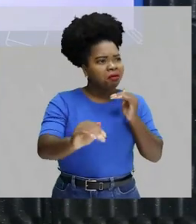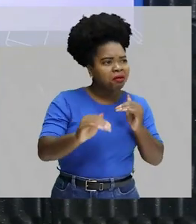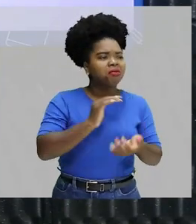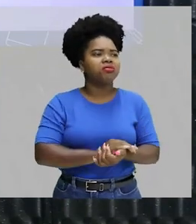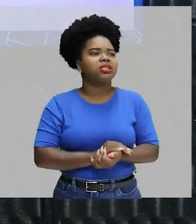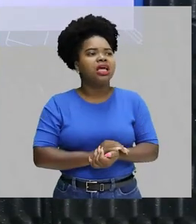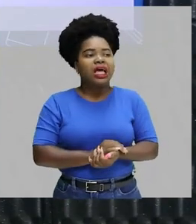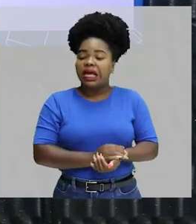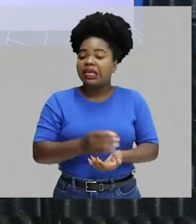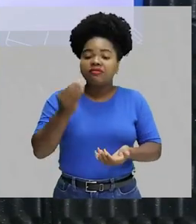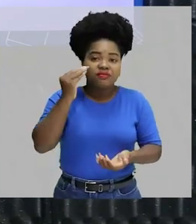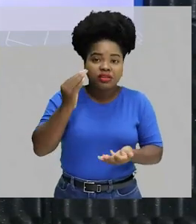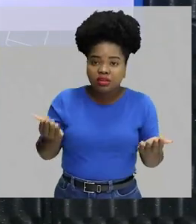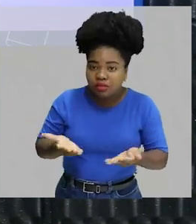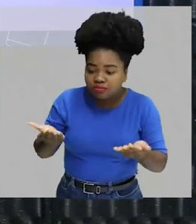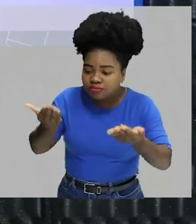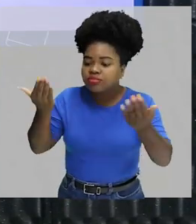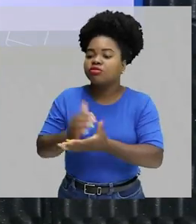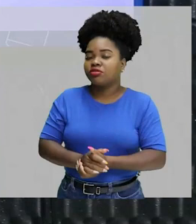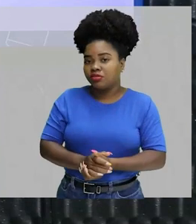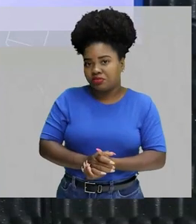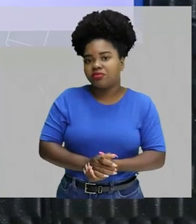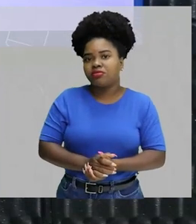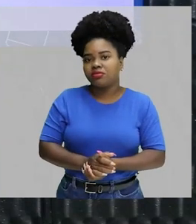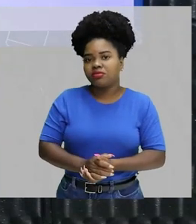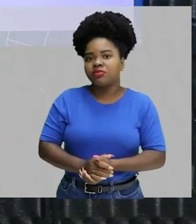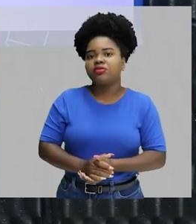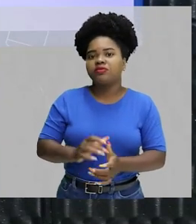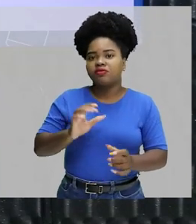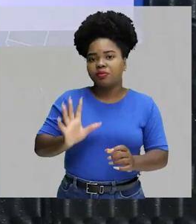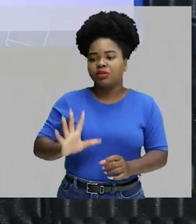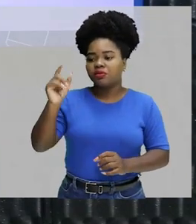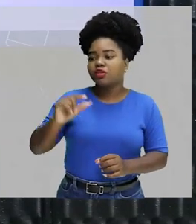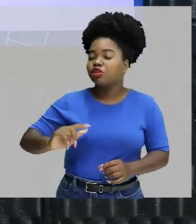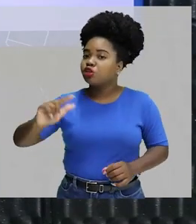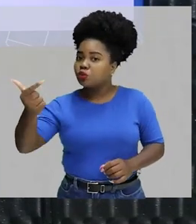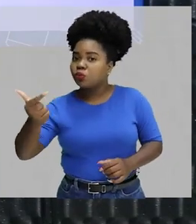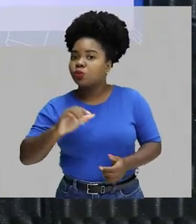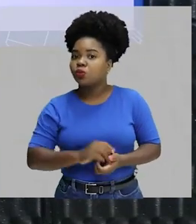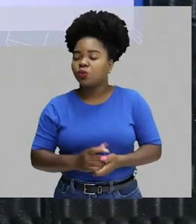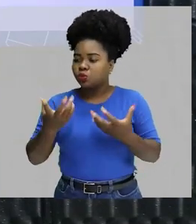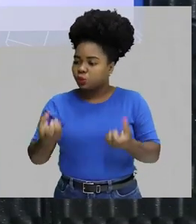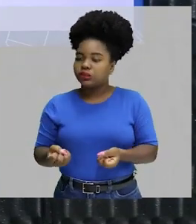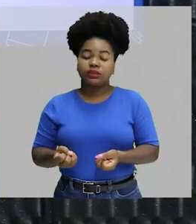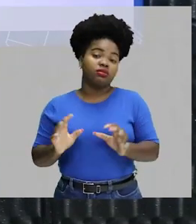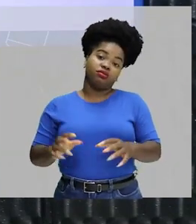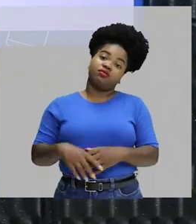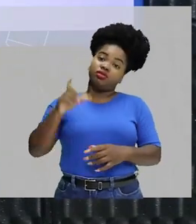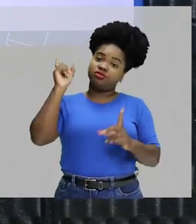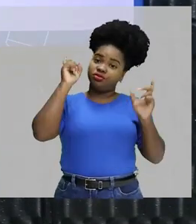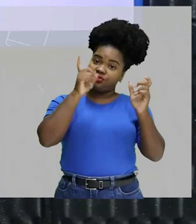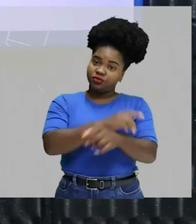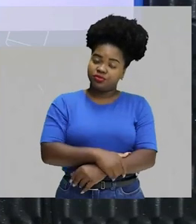outro e fica complicado certo então a gente tem que trabalhar nesse clima harmonioso porque Por que Porque nós já falamos nós somos seres